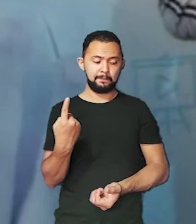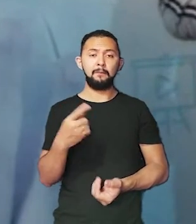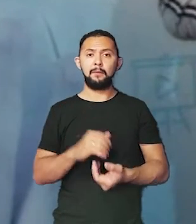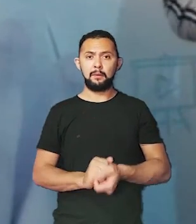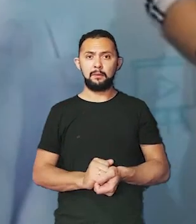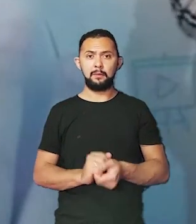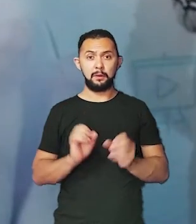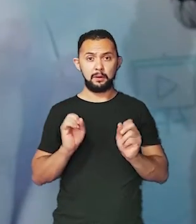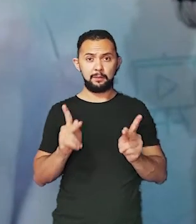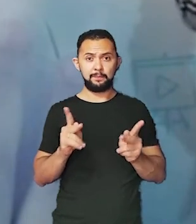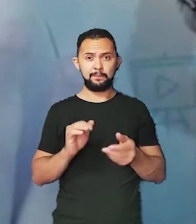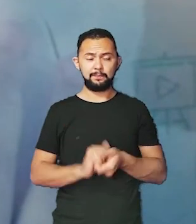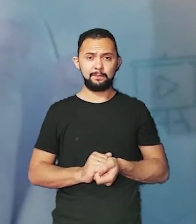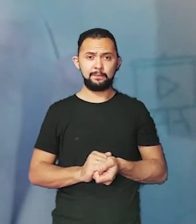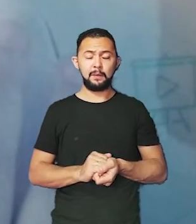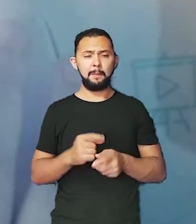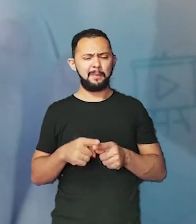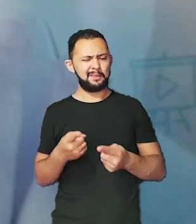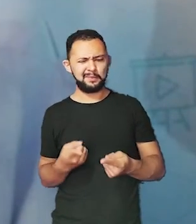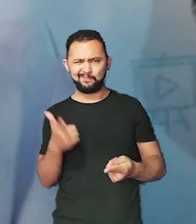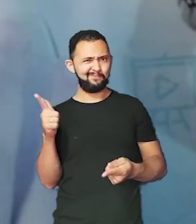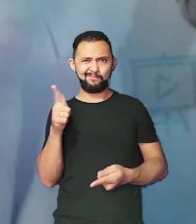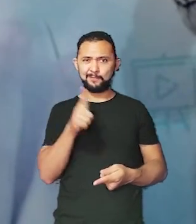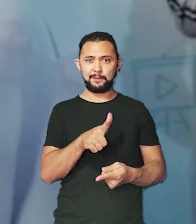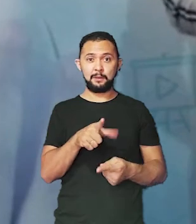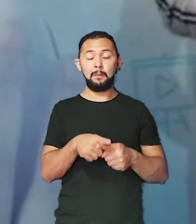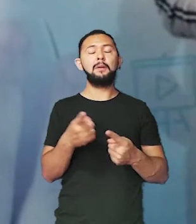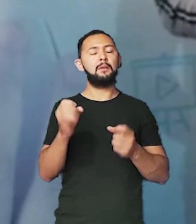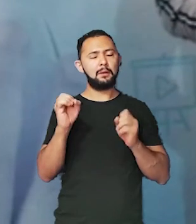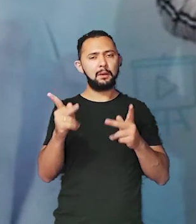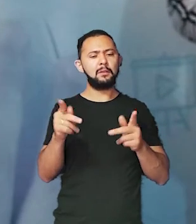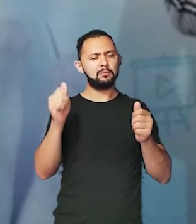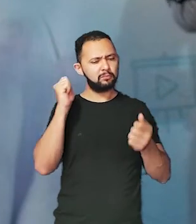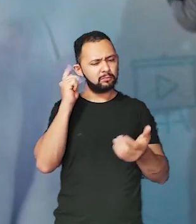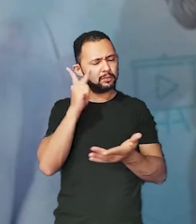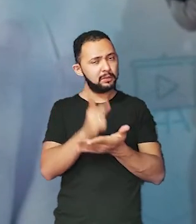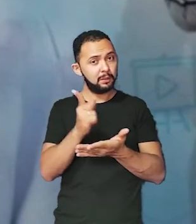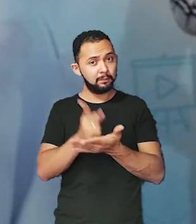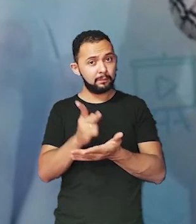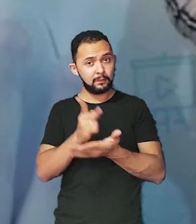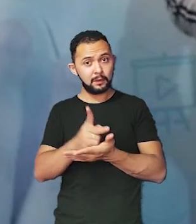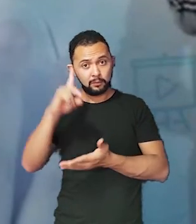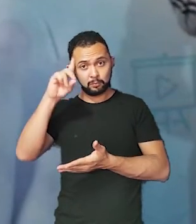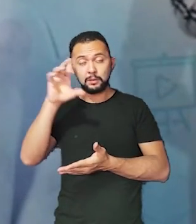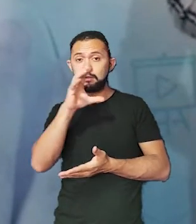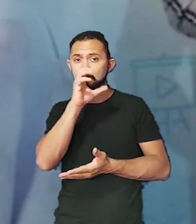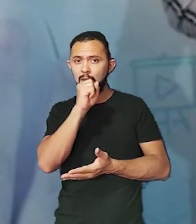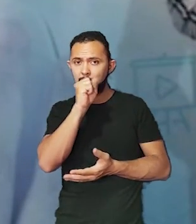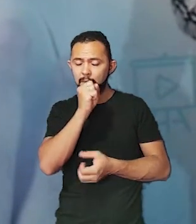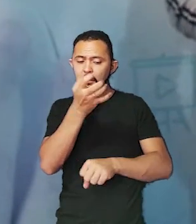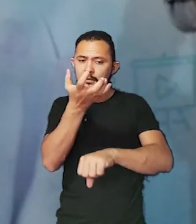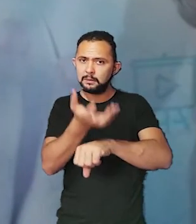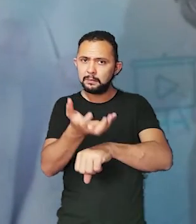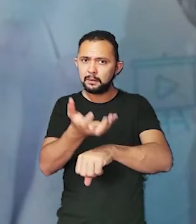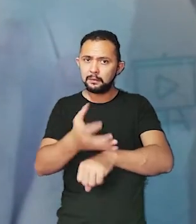questão, não consegui de jeito nenhum. Beleza, é por isso que nós estamos aqui, todos os sábados, certo? Aula de língua portuguesa e de